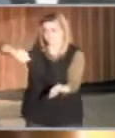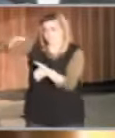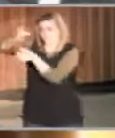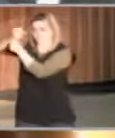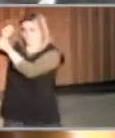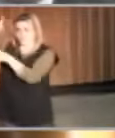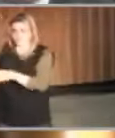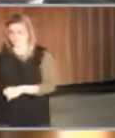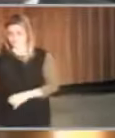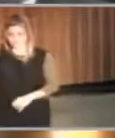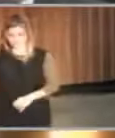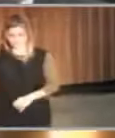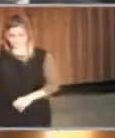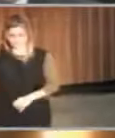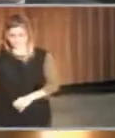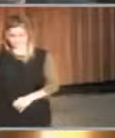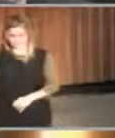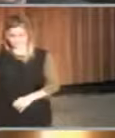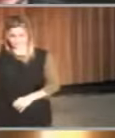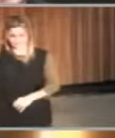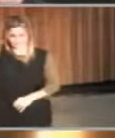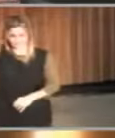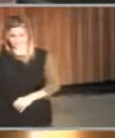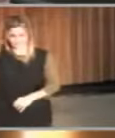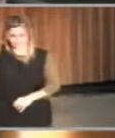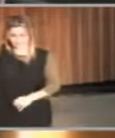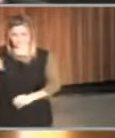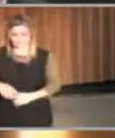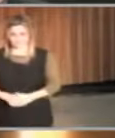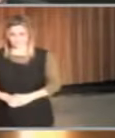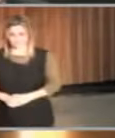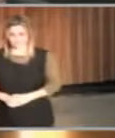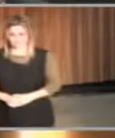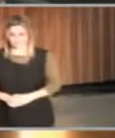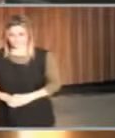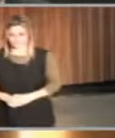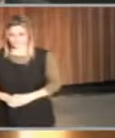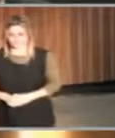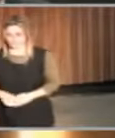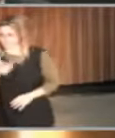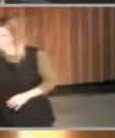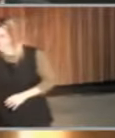a terra e não o céu e não o milagre